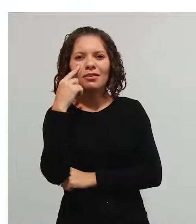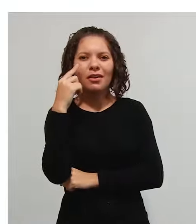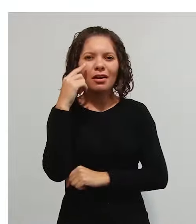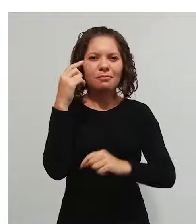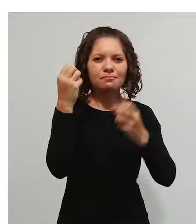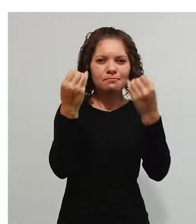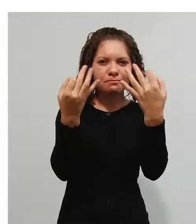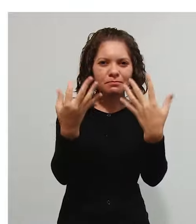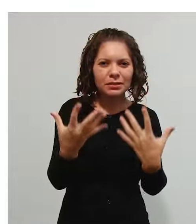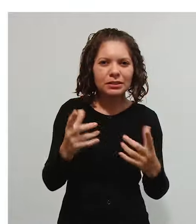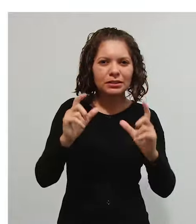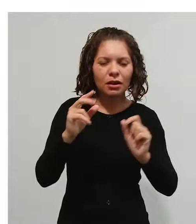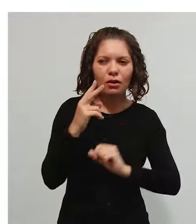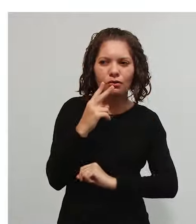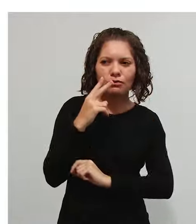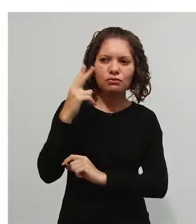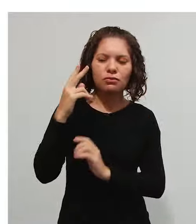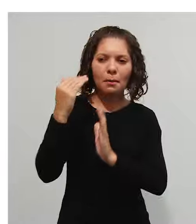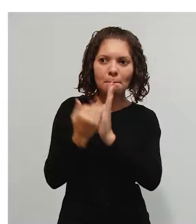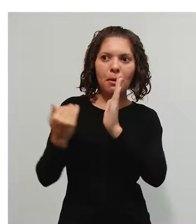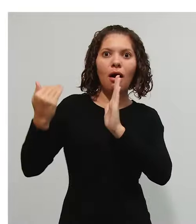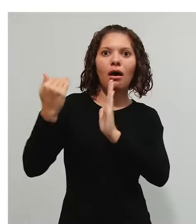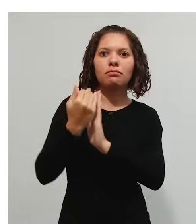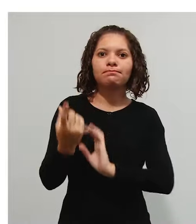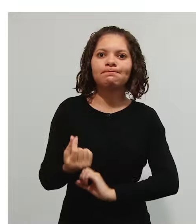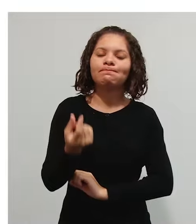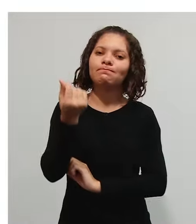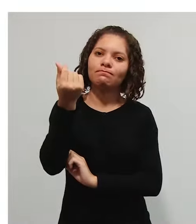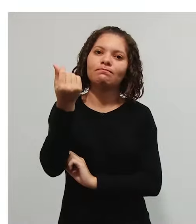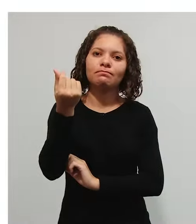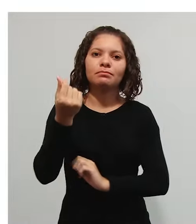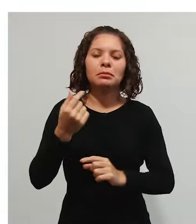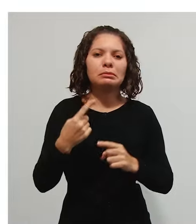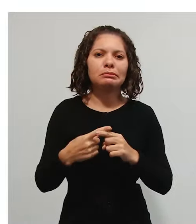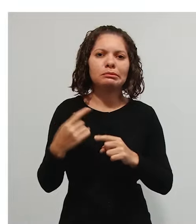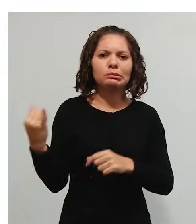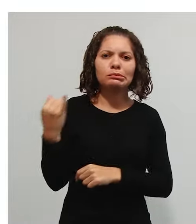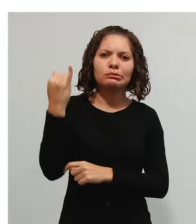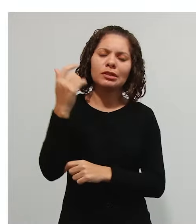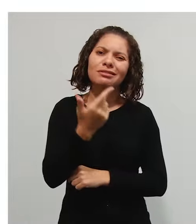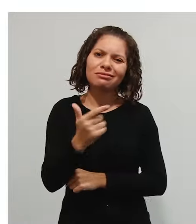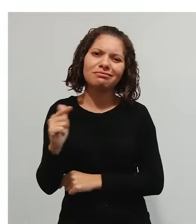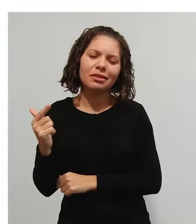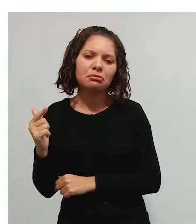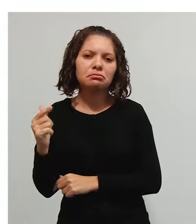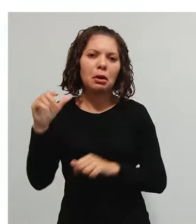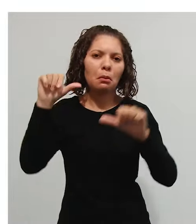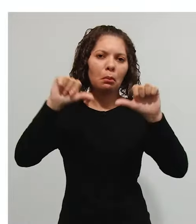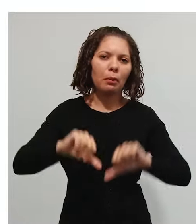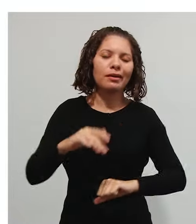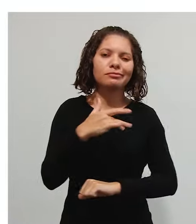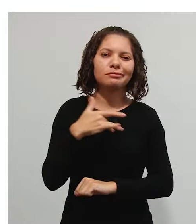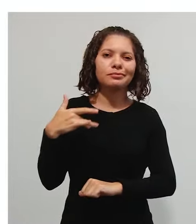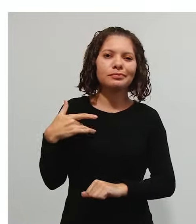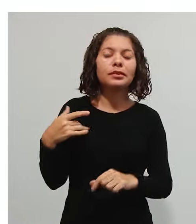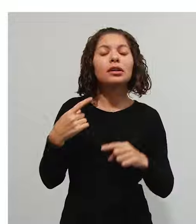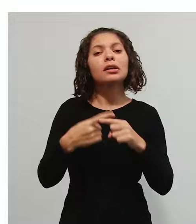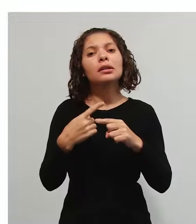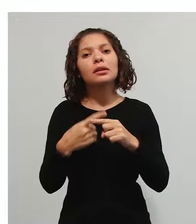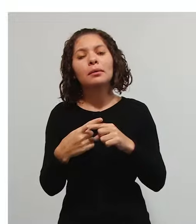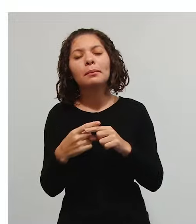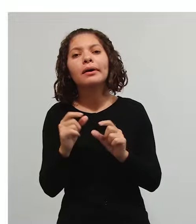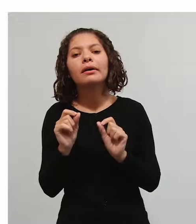essencial beleza além disso a gente tem o famoso IOF também